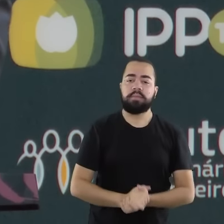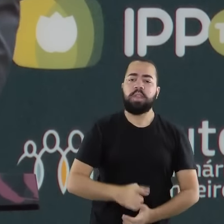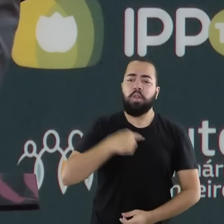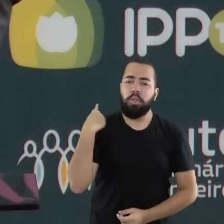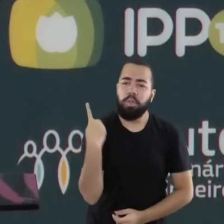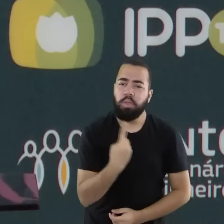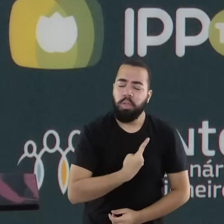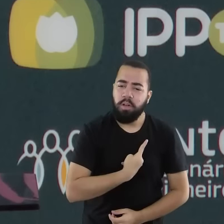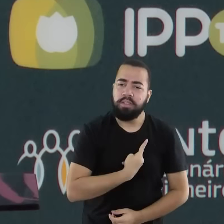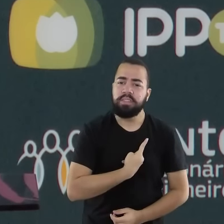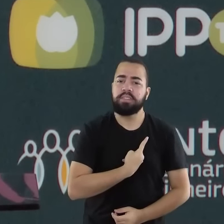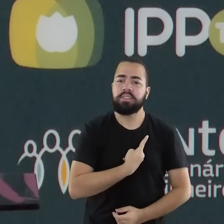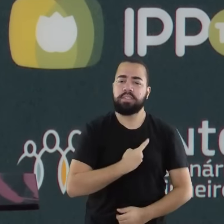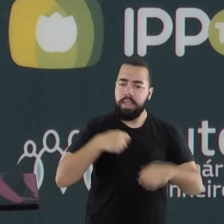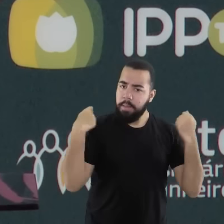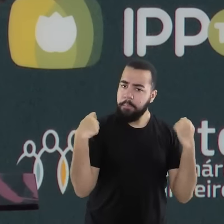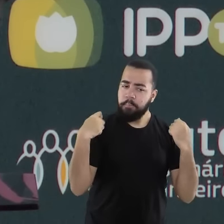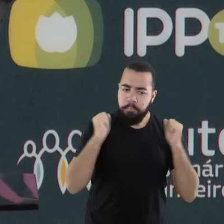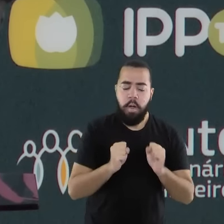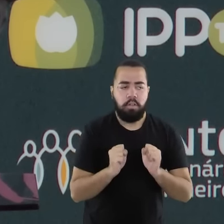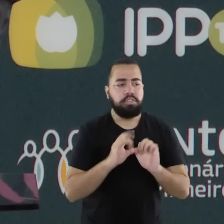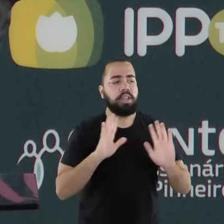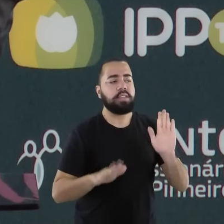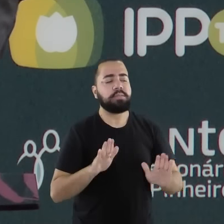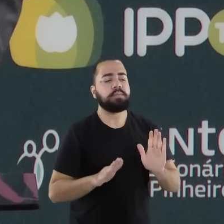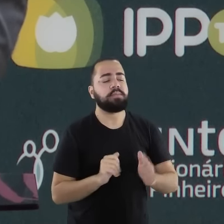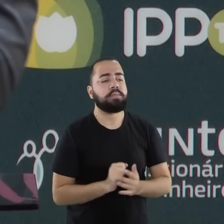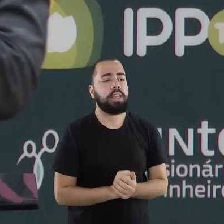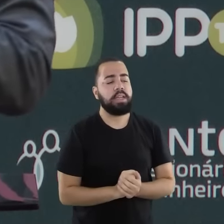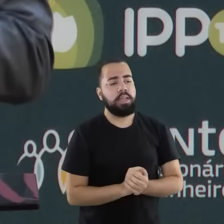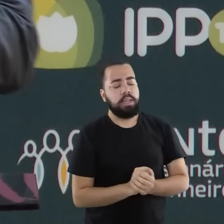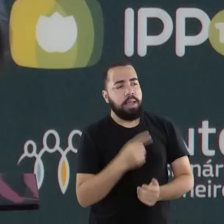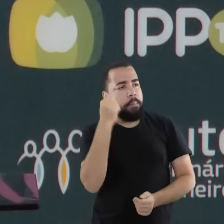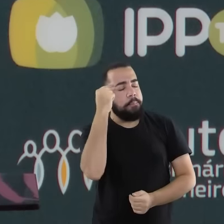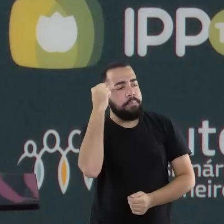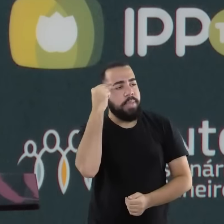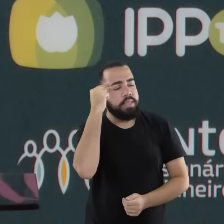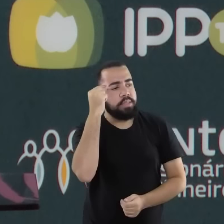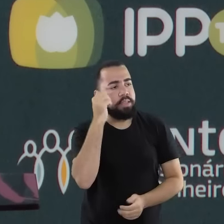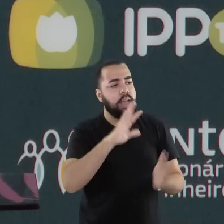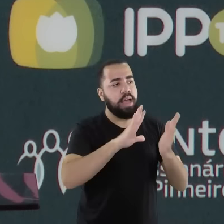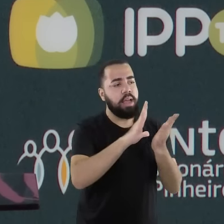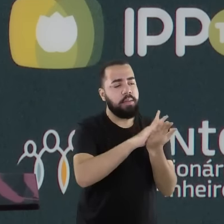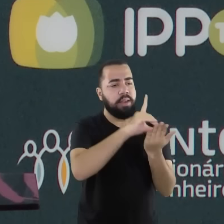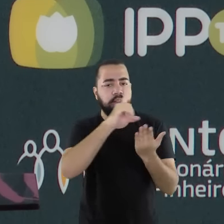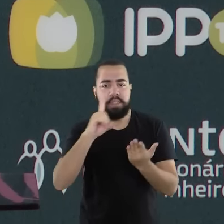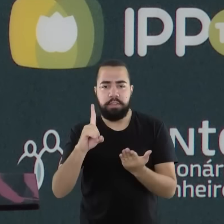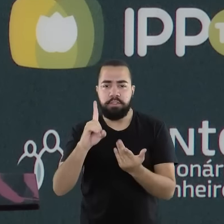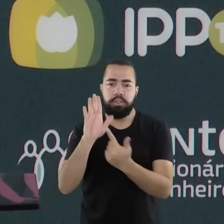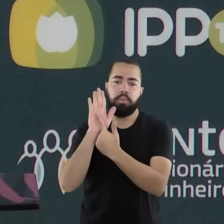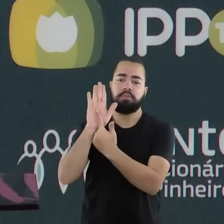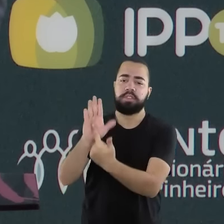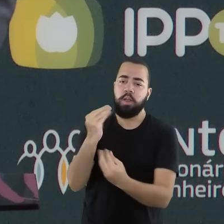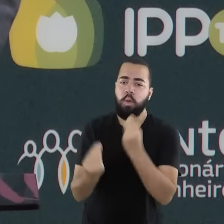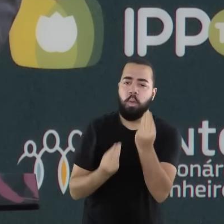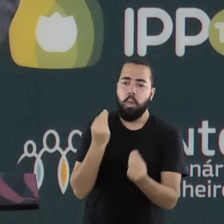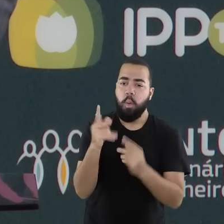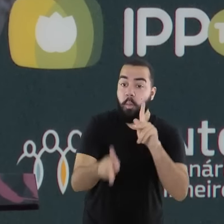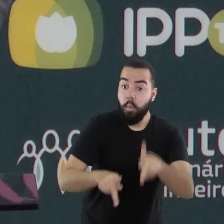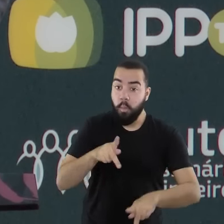nós podemos pintar um retrato usando a palavra de Deus para identificarmos como um